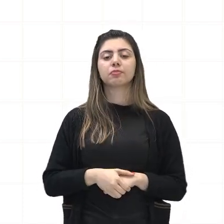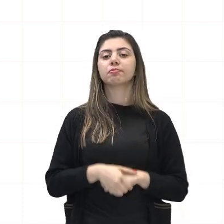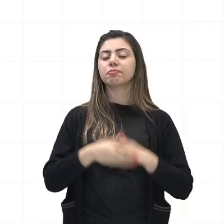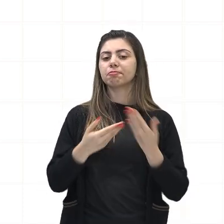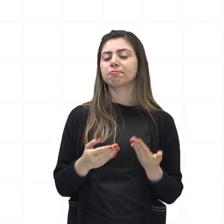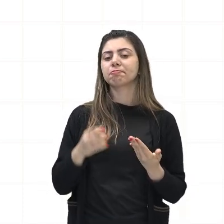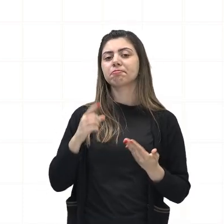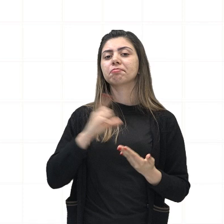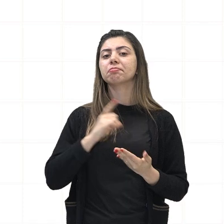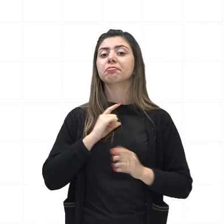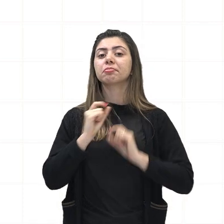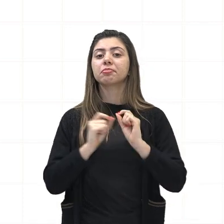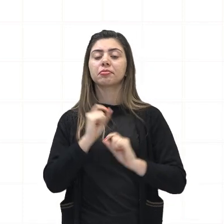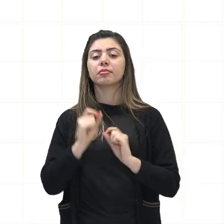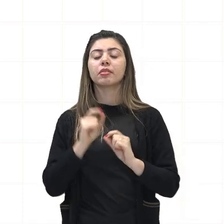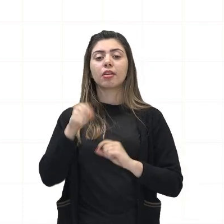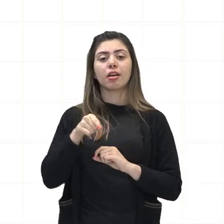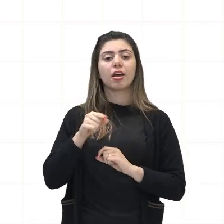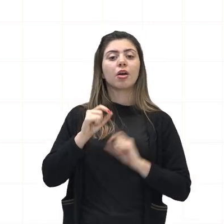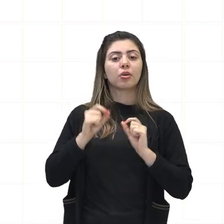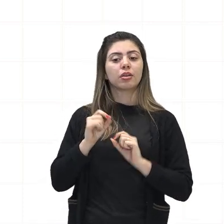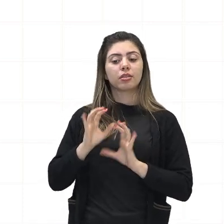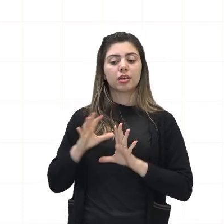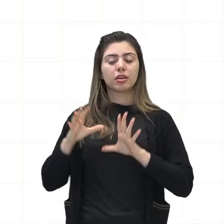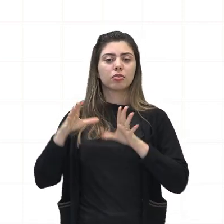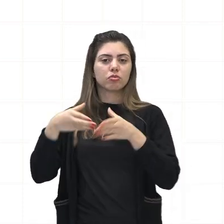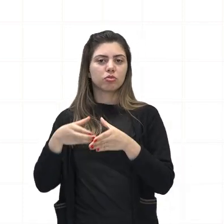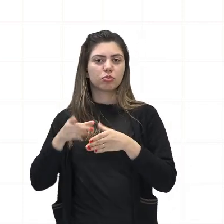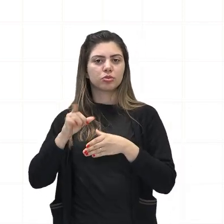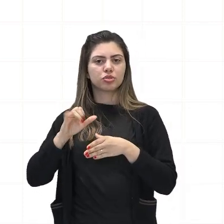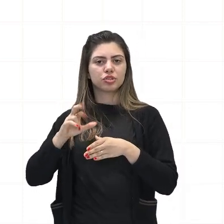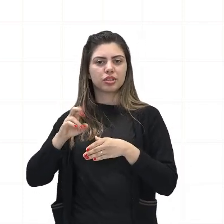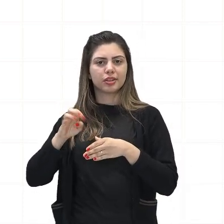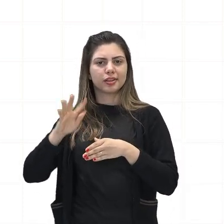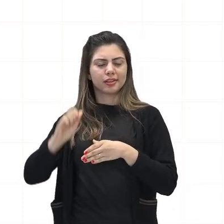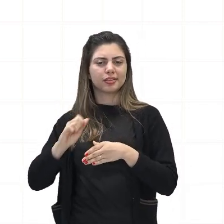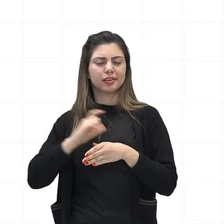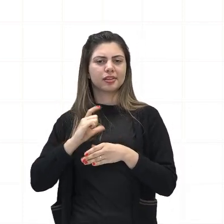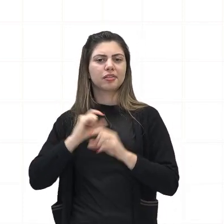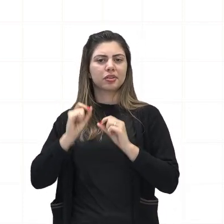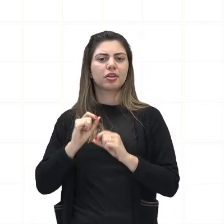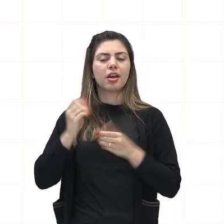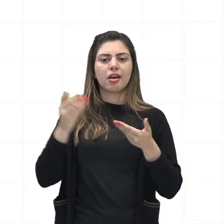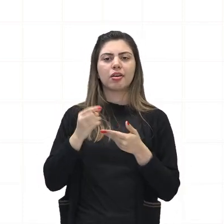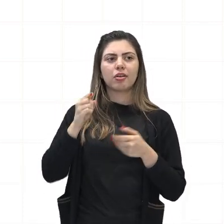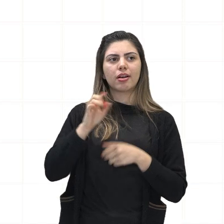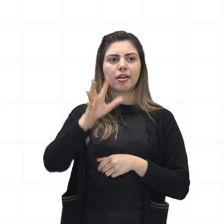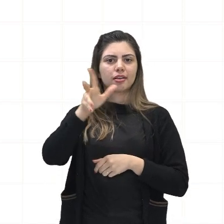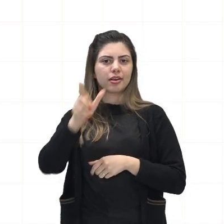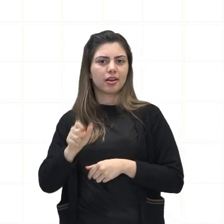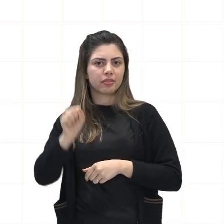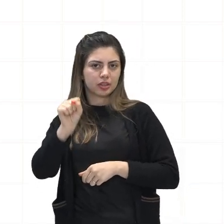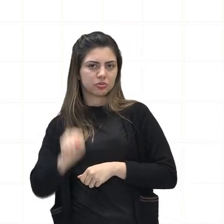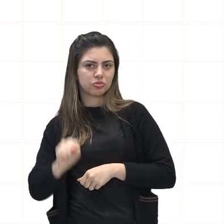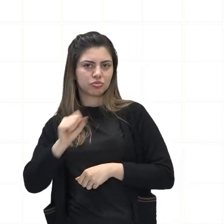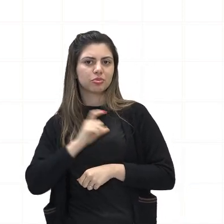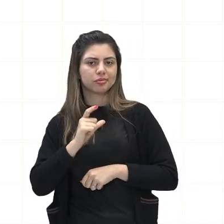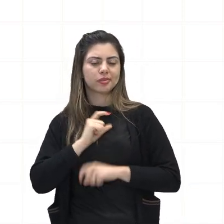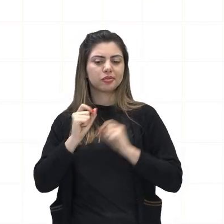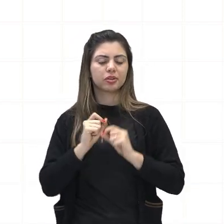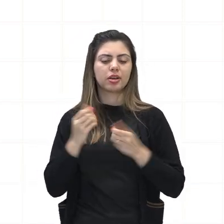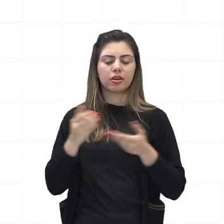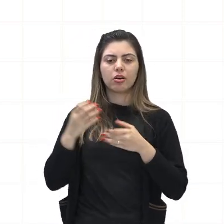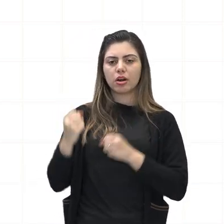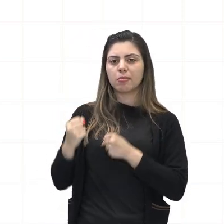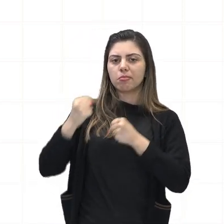vamos ter o partido de extrema-direita que vai assumir o governo na África do Sul, estabelecendo